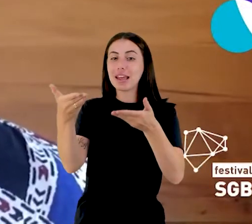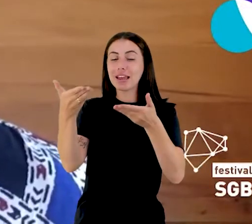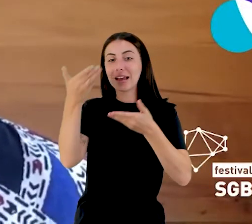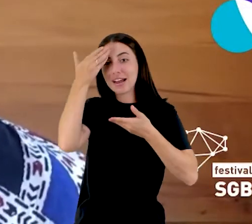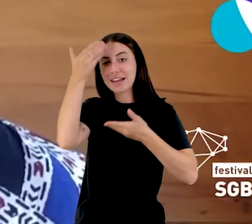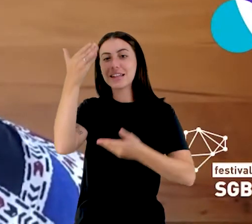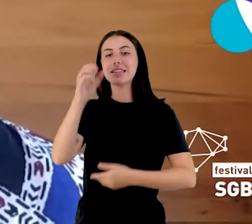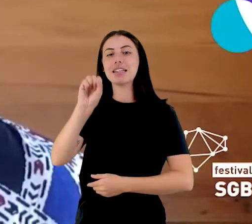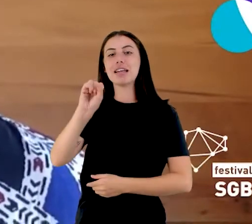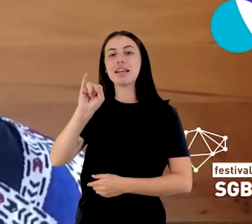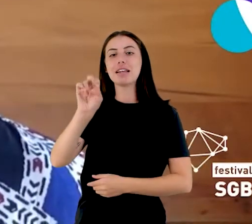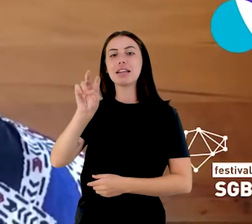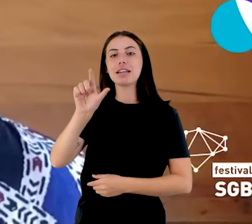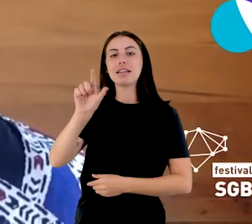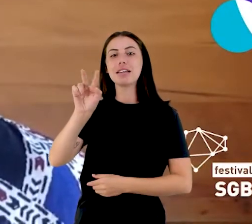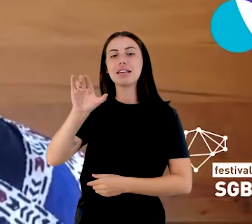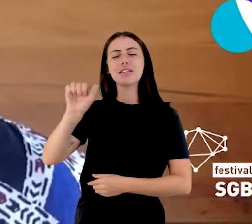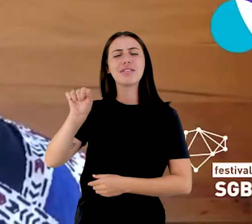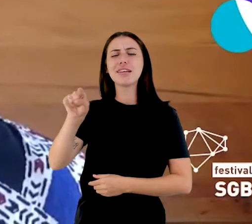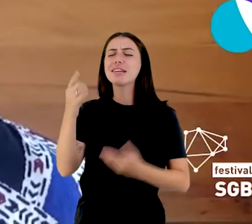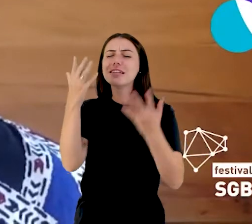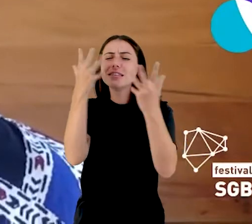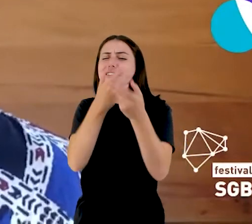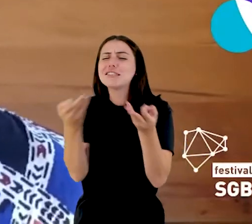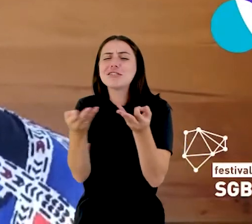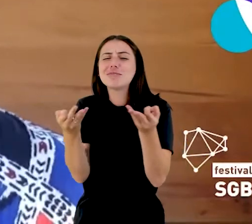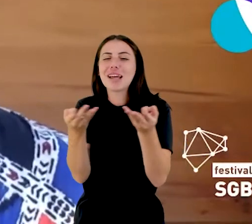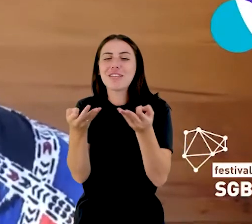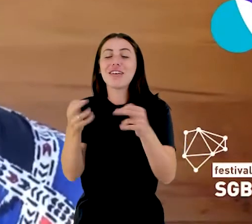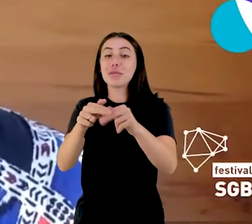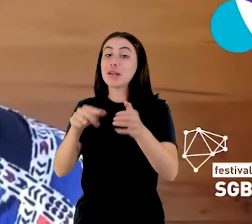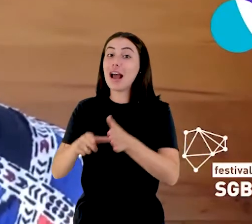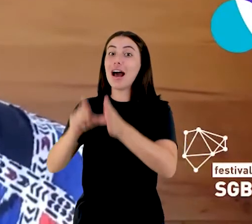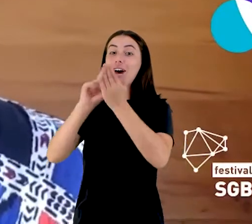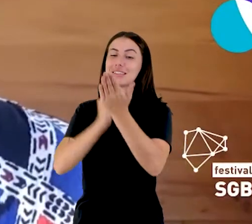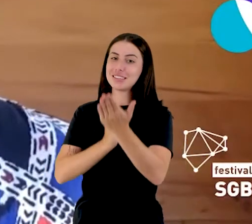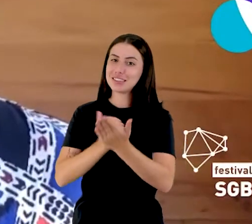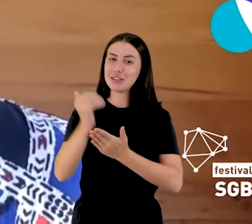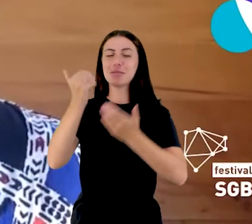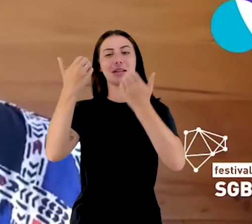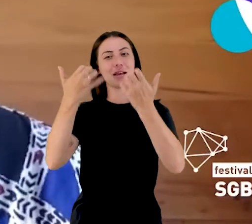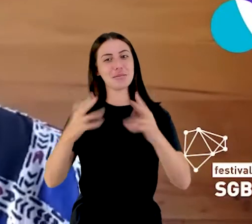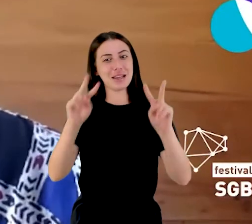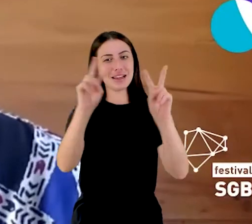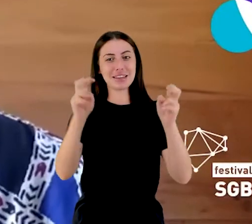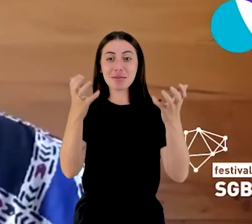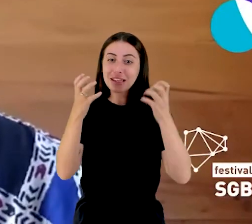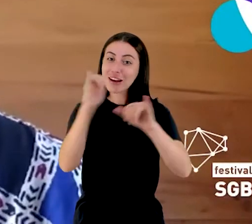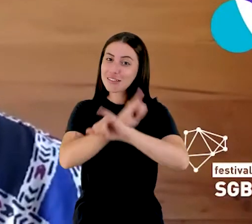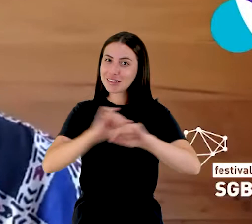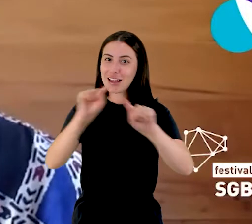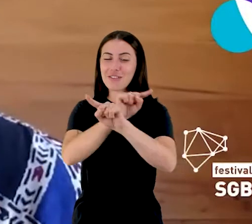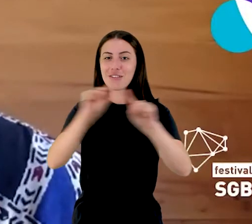para moderar essas duas rodadas virtuais de conversa, que é linda demais. E a minha primeira vez, só antes de começar a falar do tema, a minha